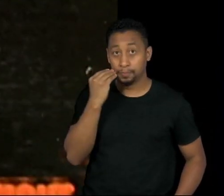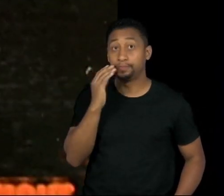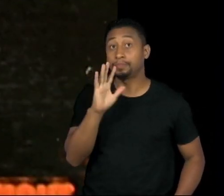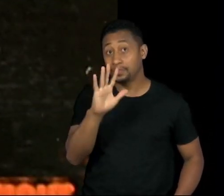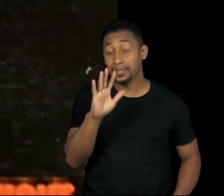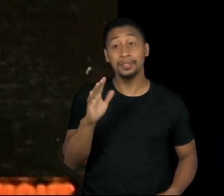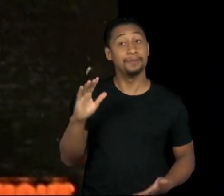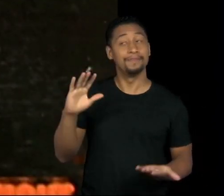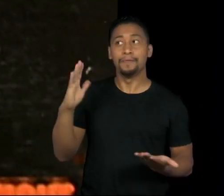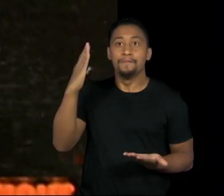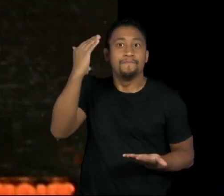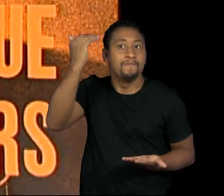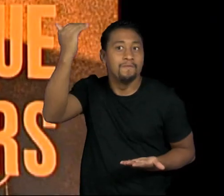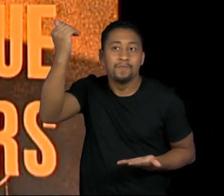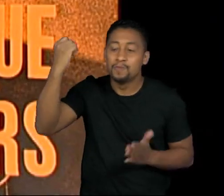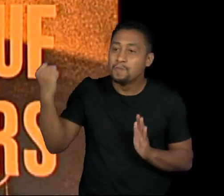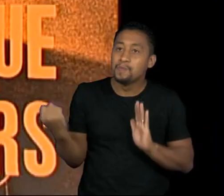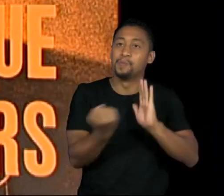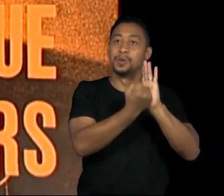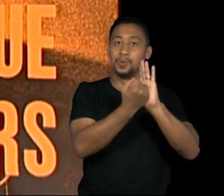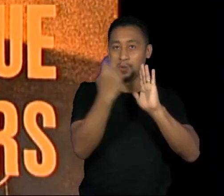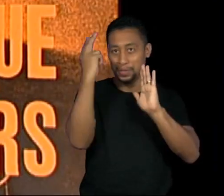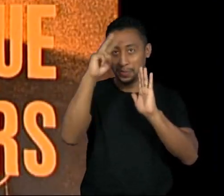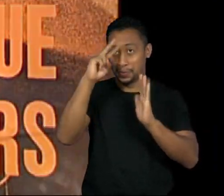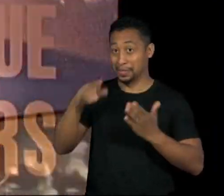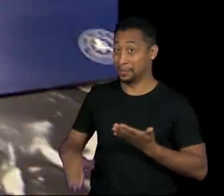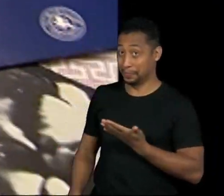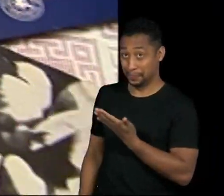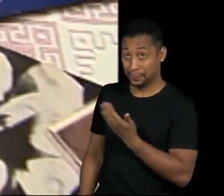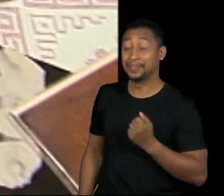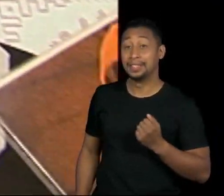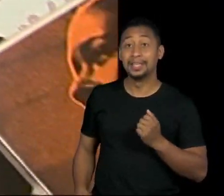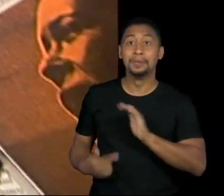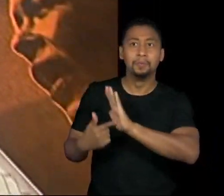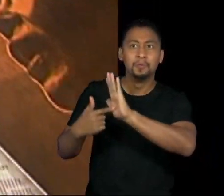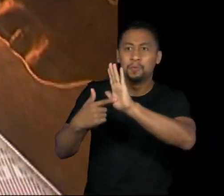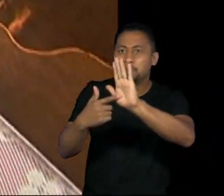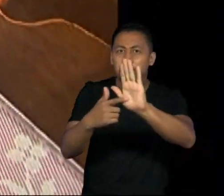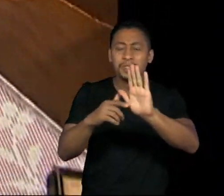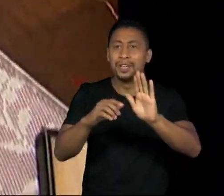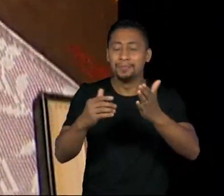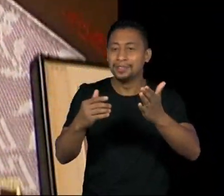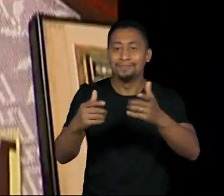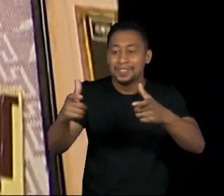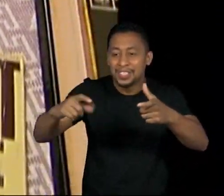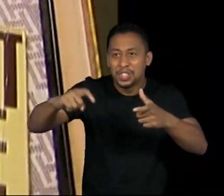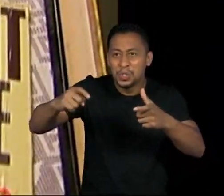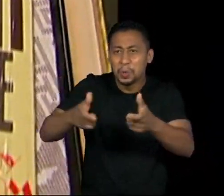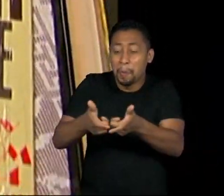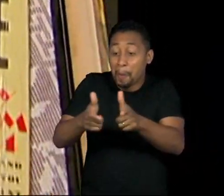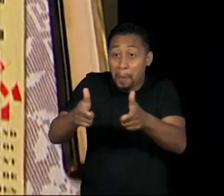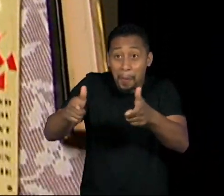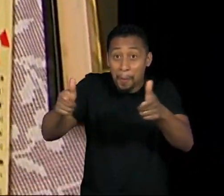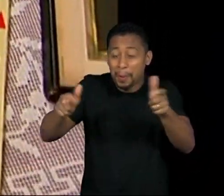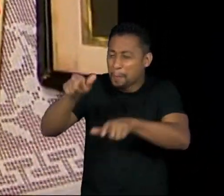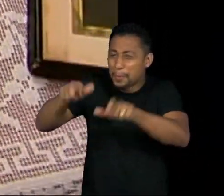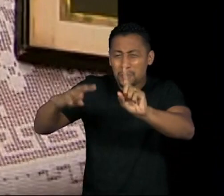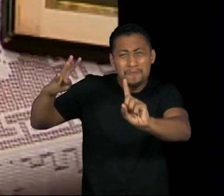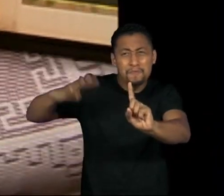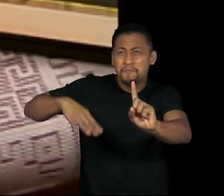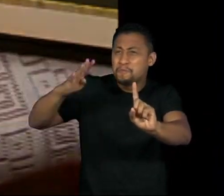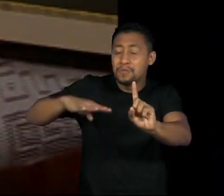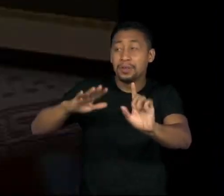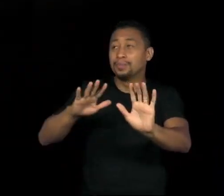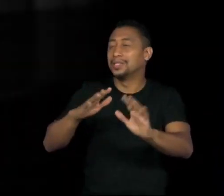cantoras e compositoras da história, Billie ganhou notoriedade e legiões de admiradores, mas nunca